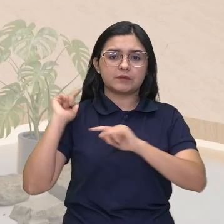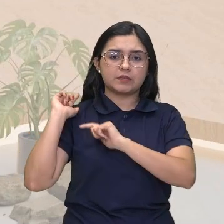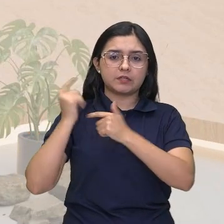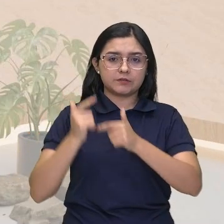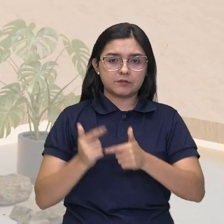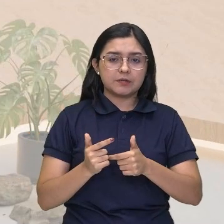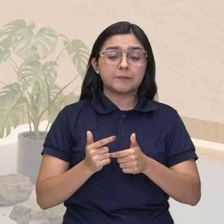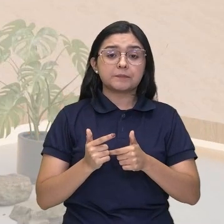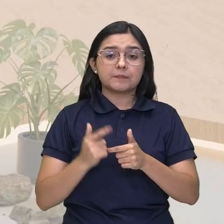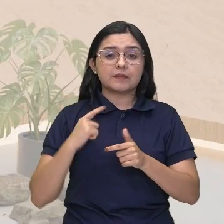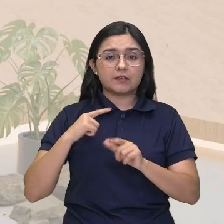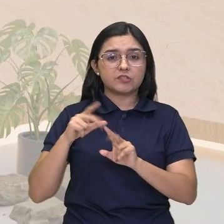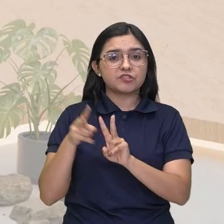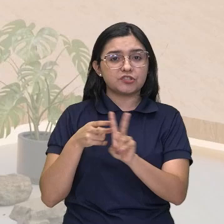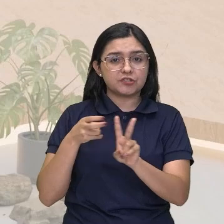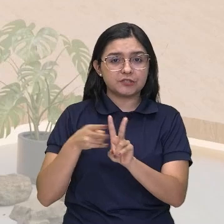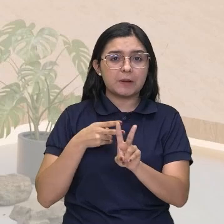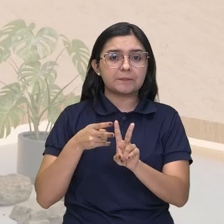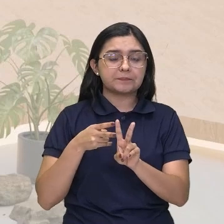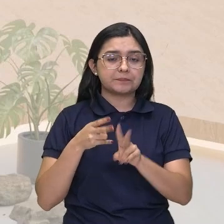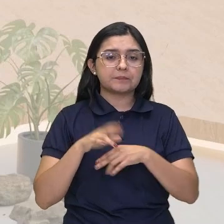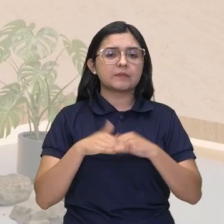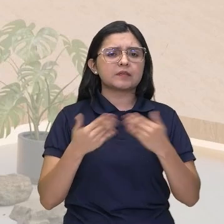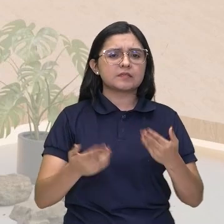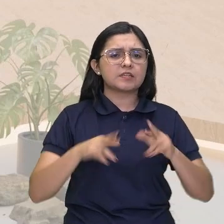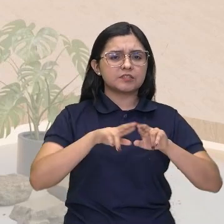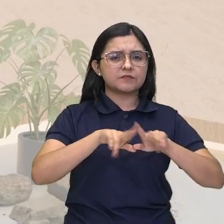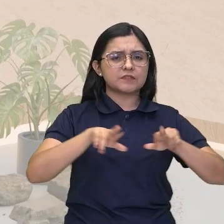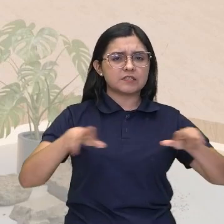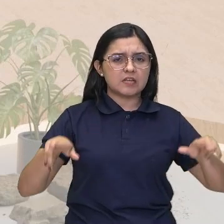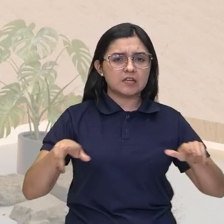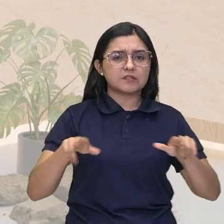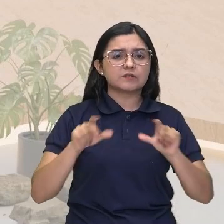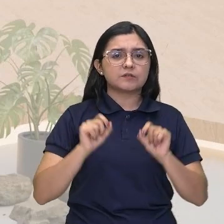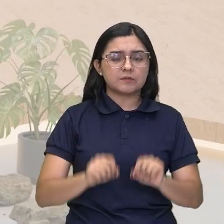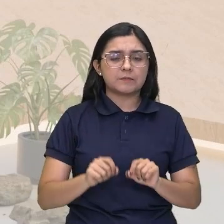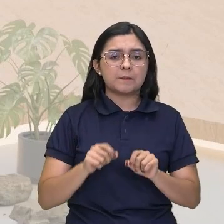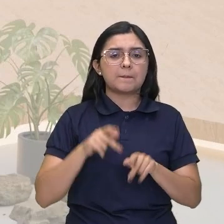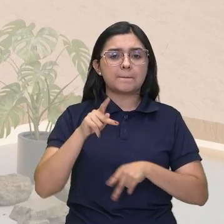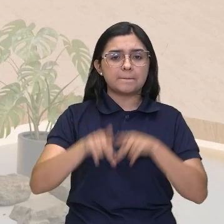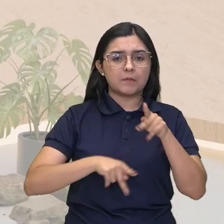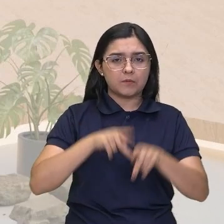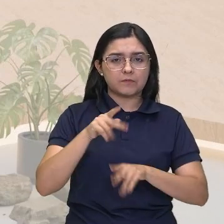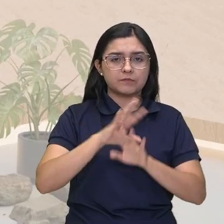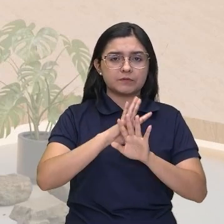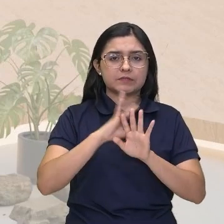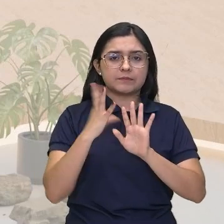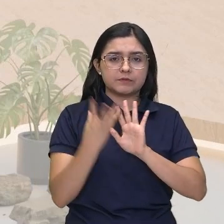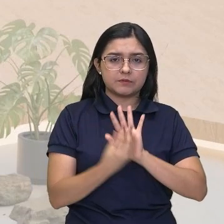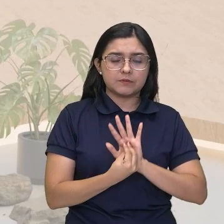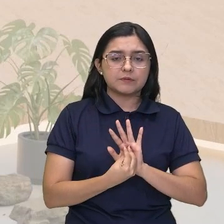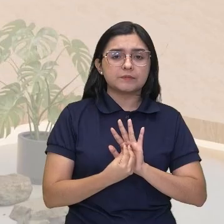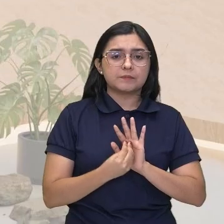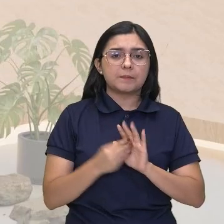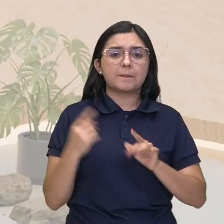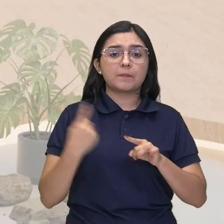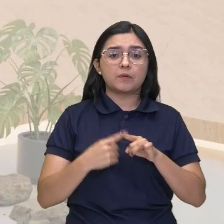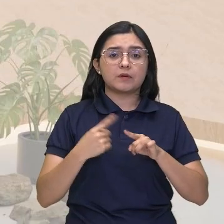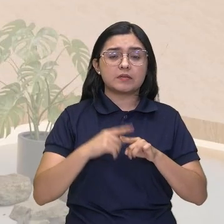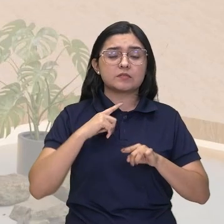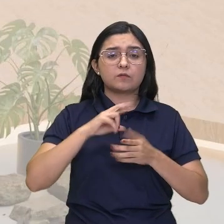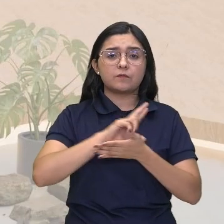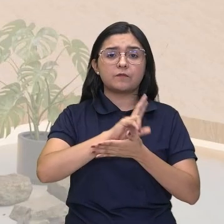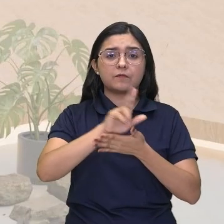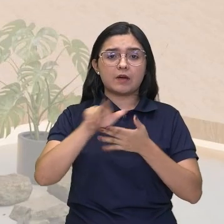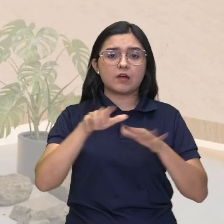a gente pode ver, né, que essa diversidade aqui dos povos é o que nós chamamos de povos amazônidas, porque são vários